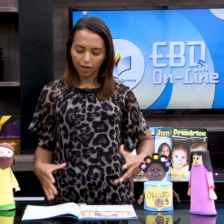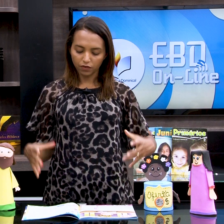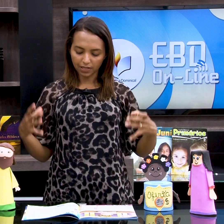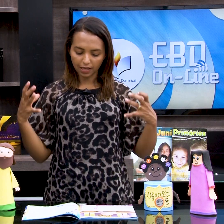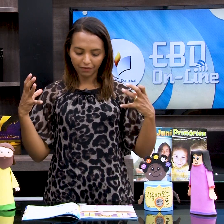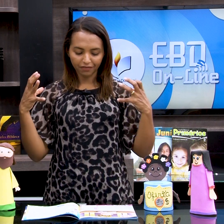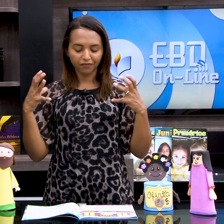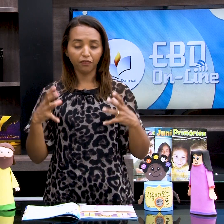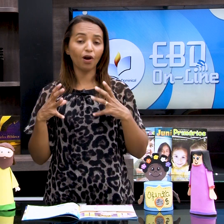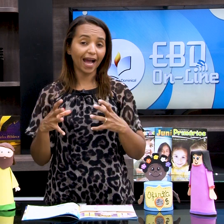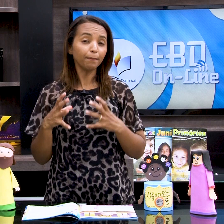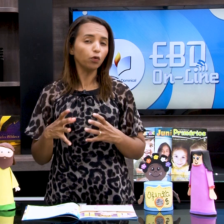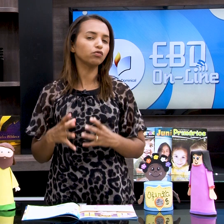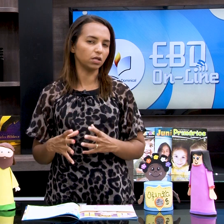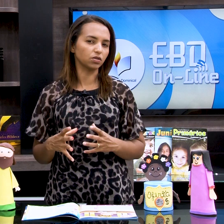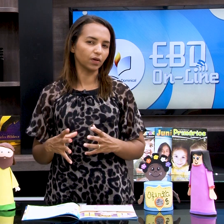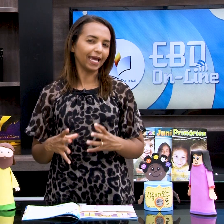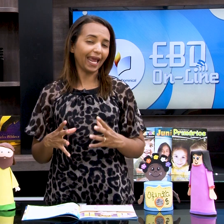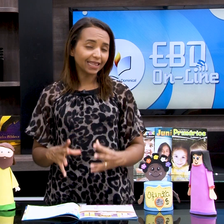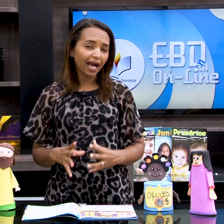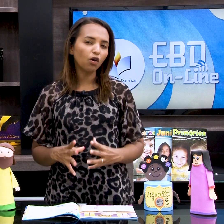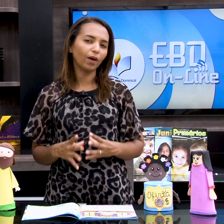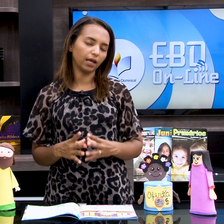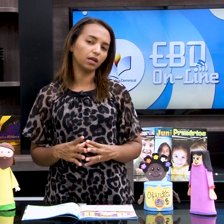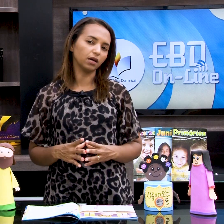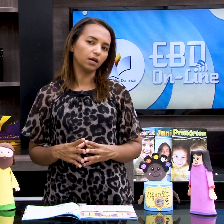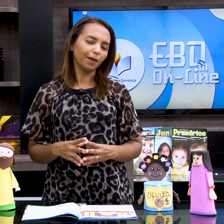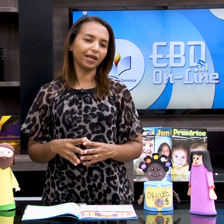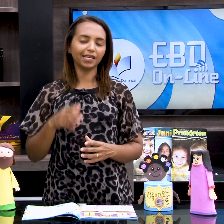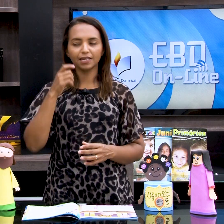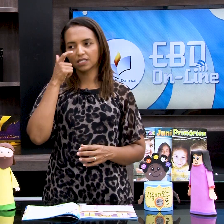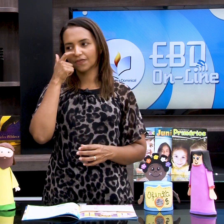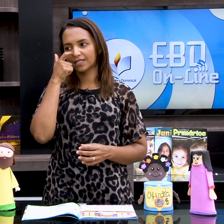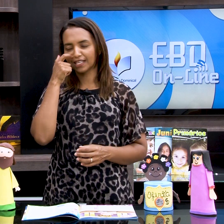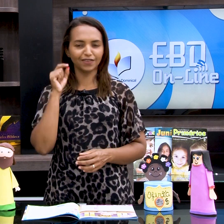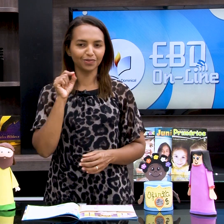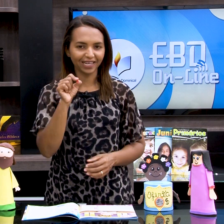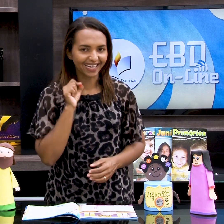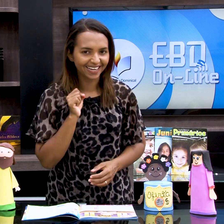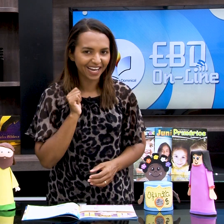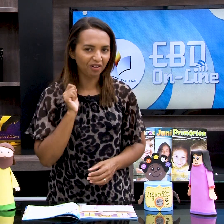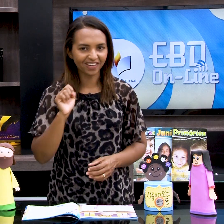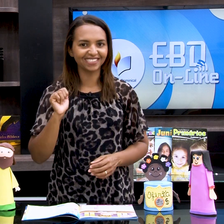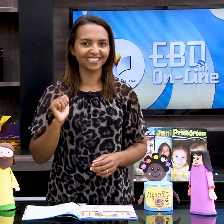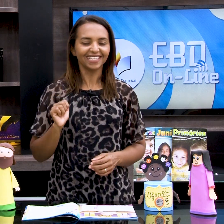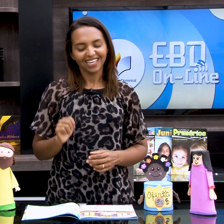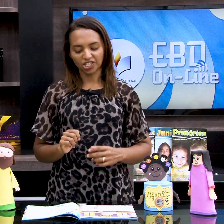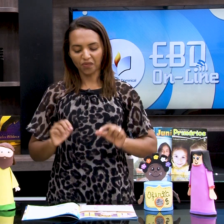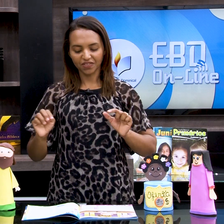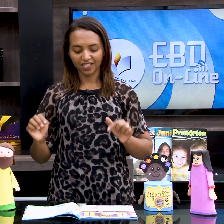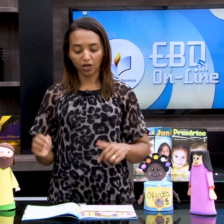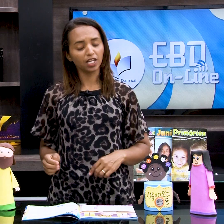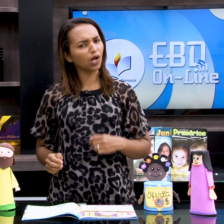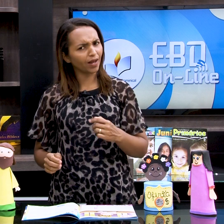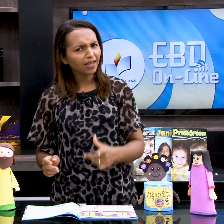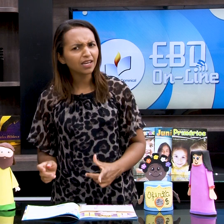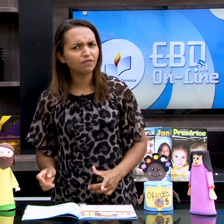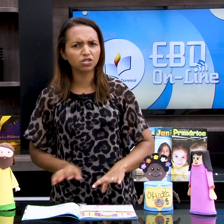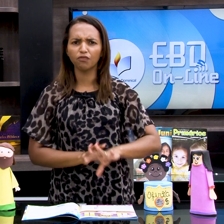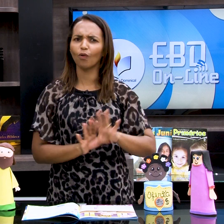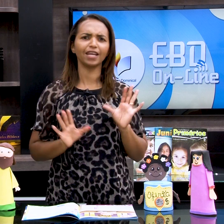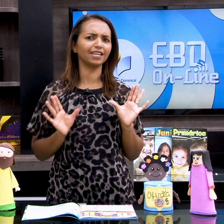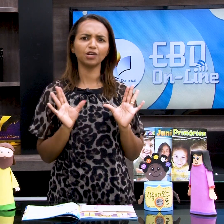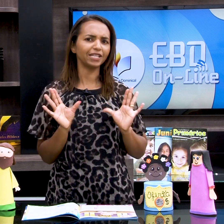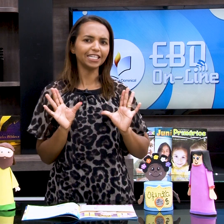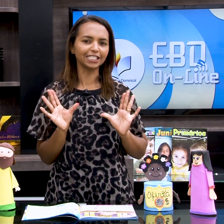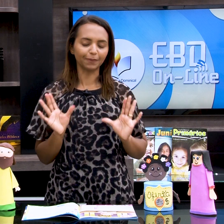lição você tem que focar muito nisso em dar com alegria porque tem criança às vezes que às vezes não quer dar a ofertinha Então você vai dizer Olha tem que dar com alegria